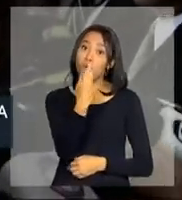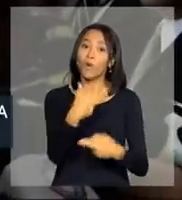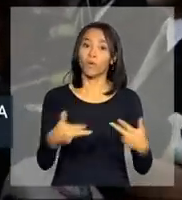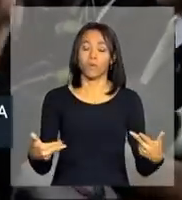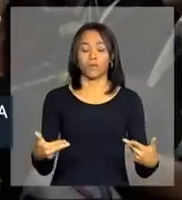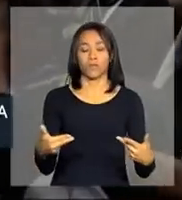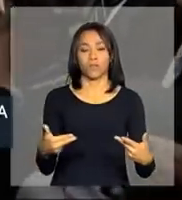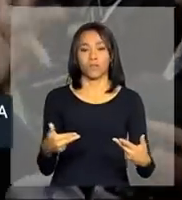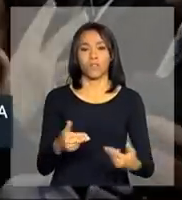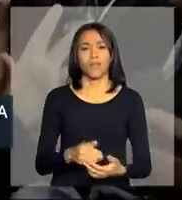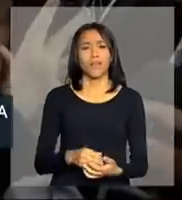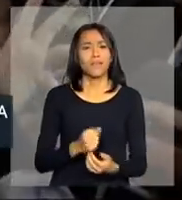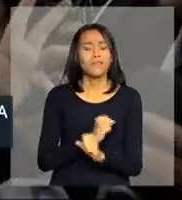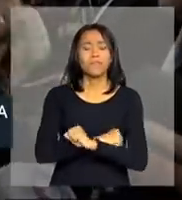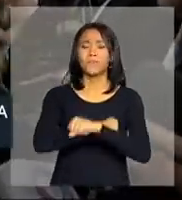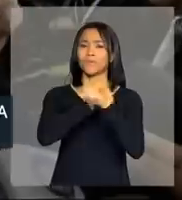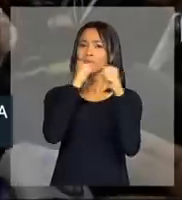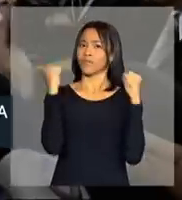É